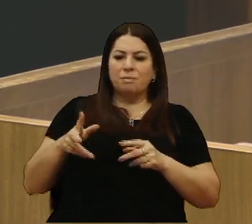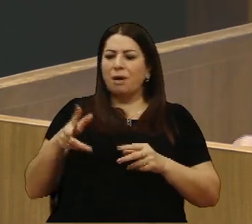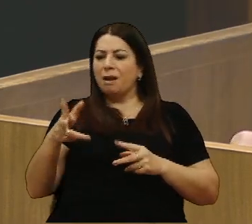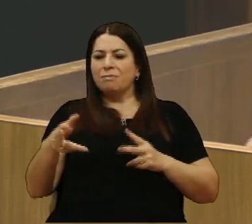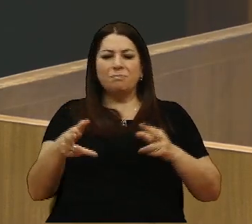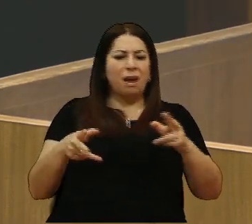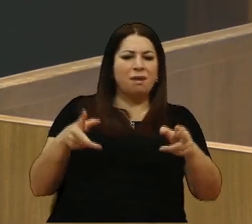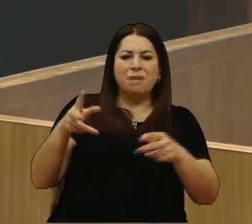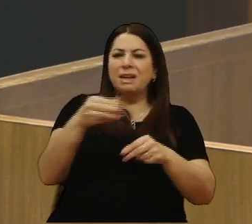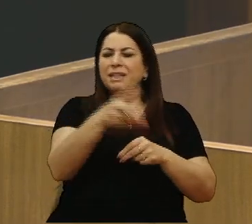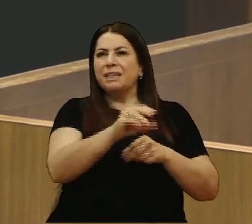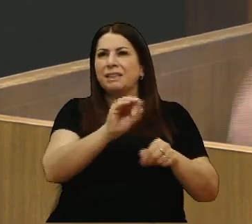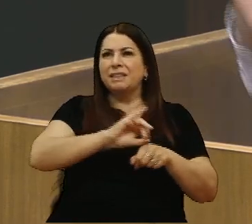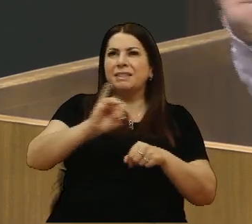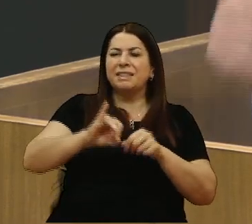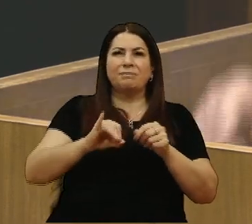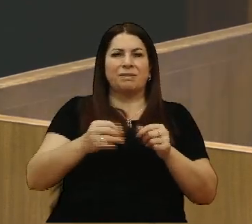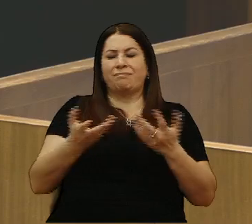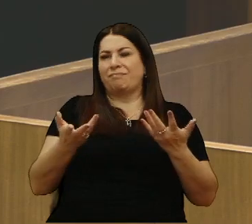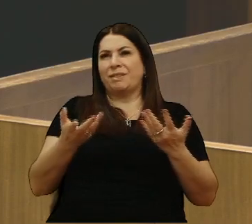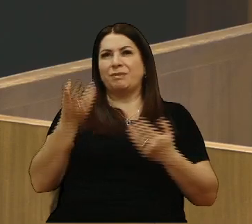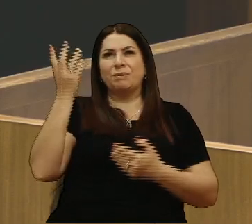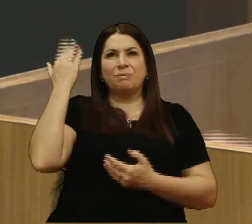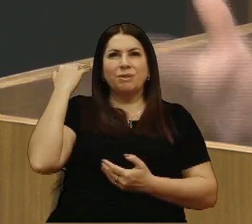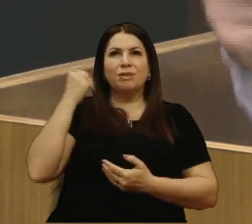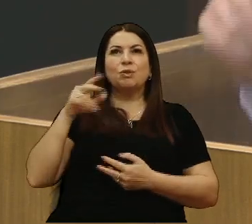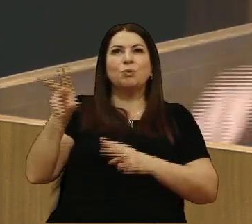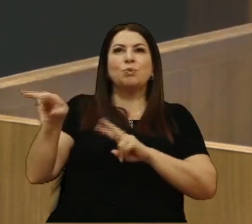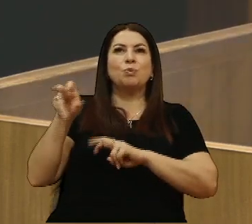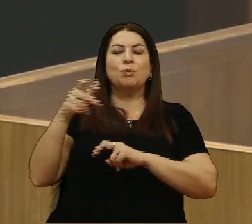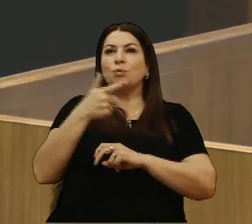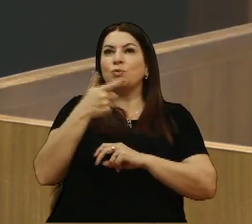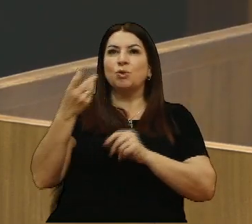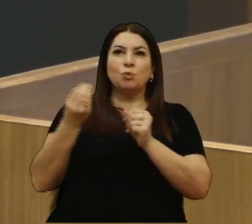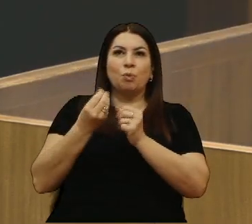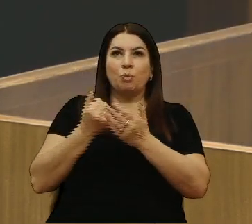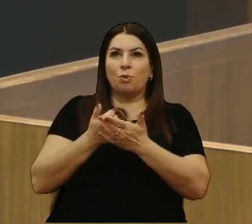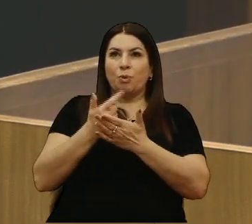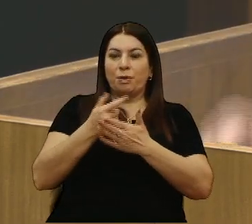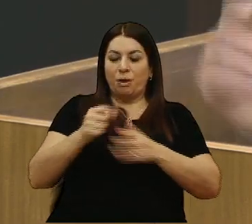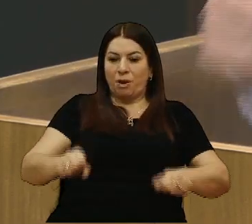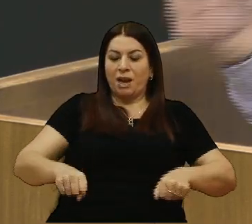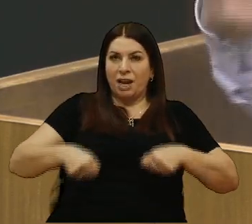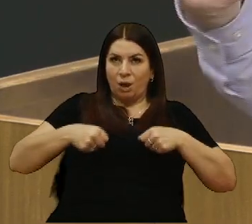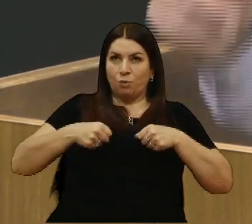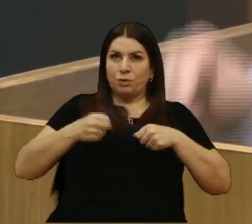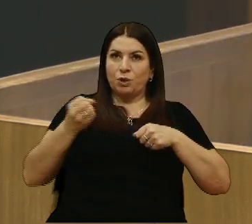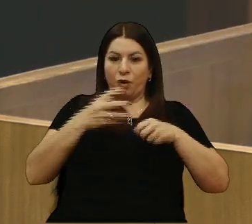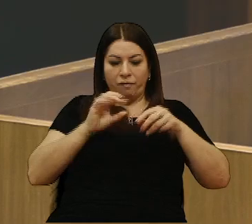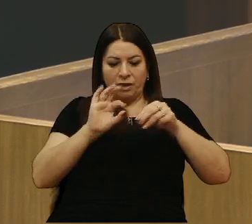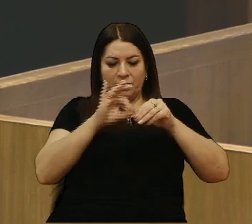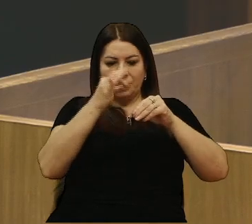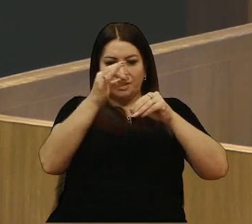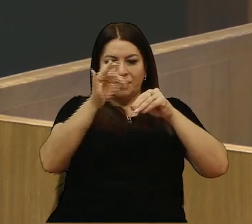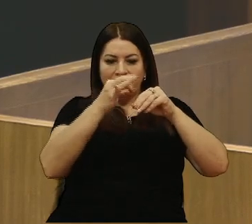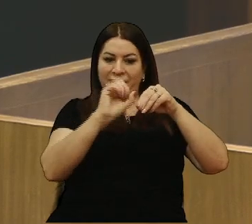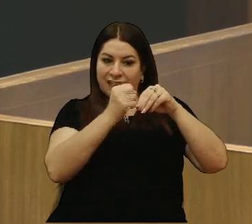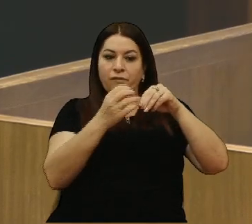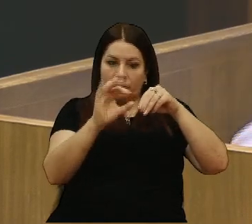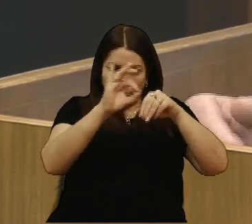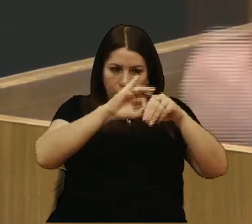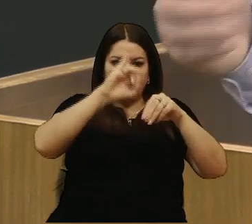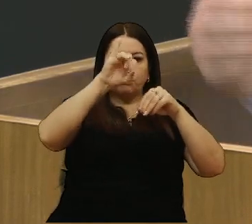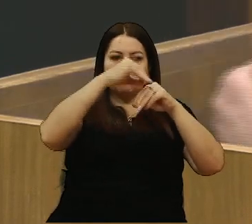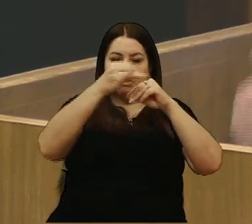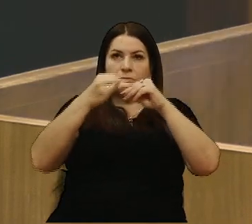olha, sinceramente, na antiguidade os agricultores não tinham condições de comprar uma calça nova, eles iam remendando de rasgava, né?